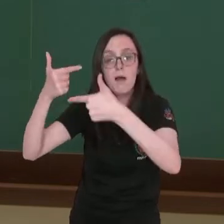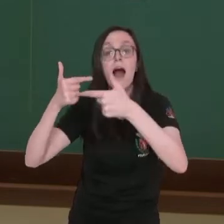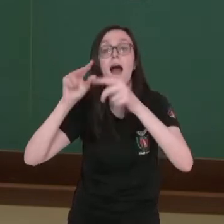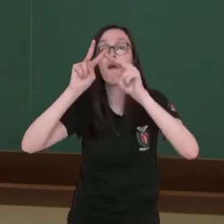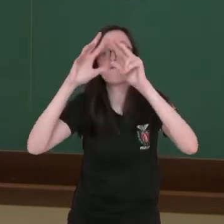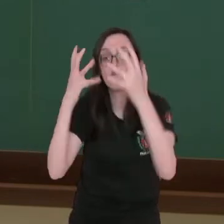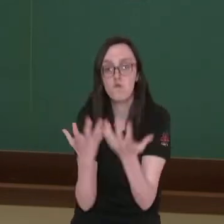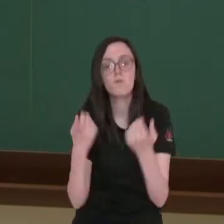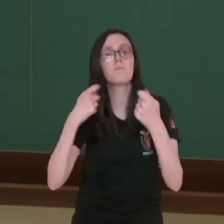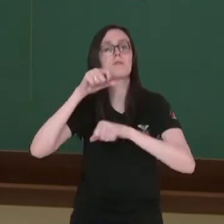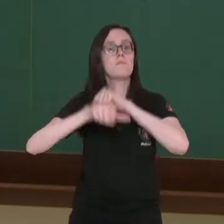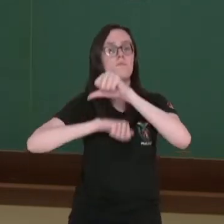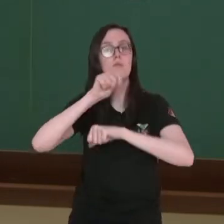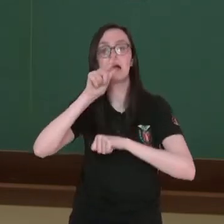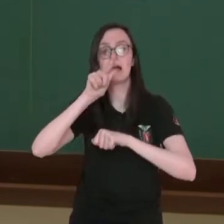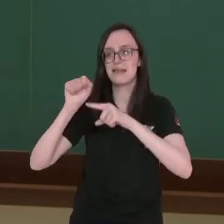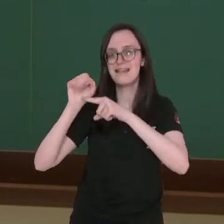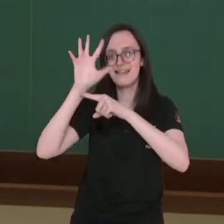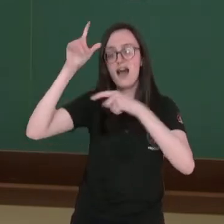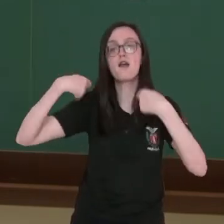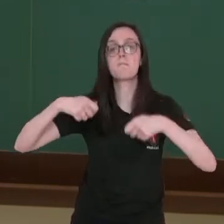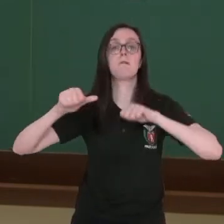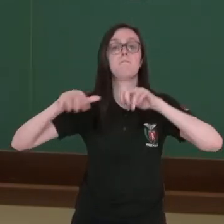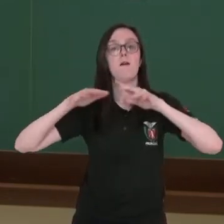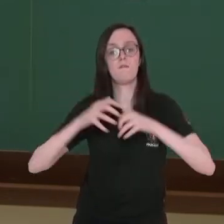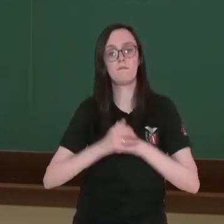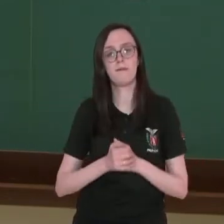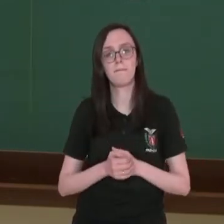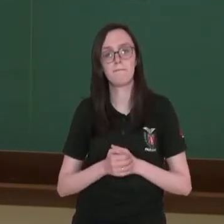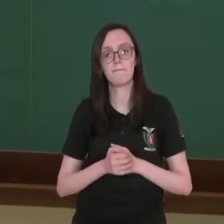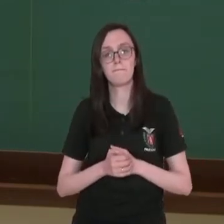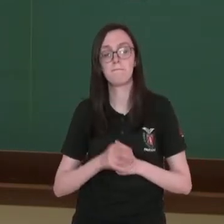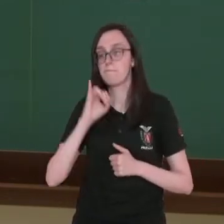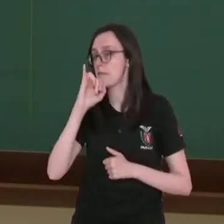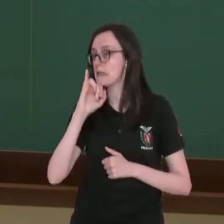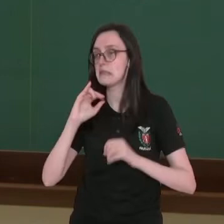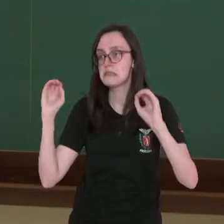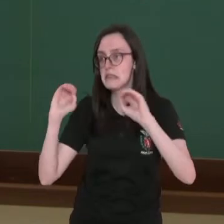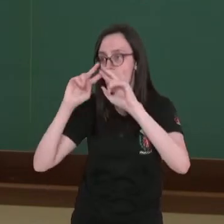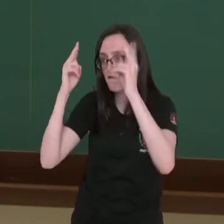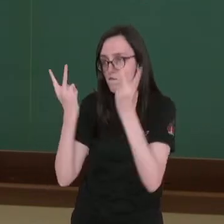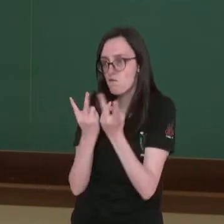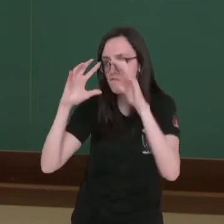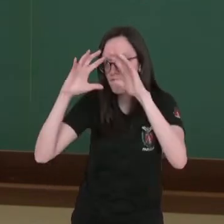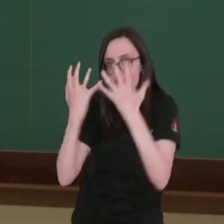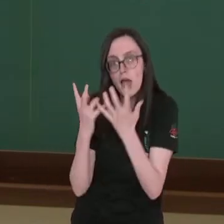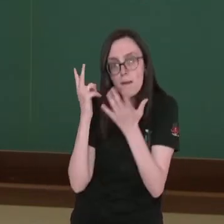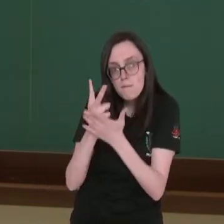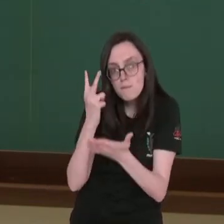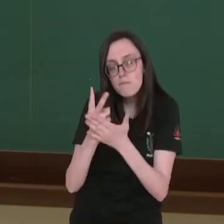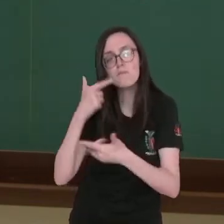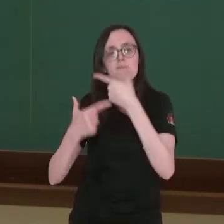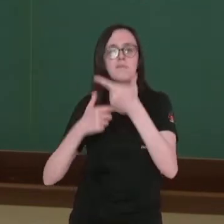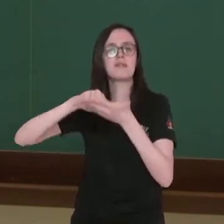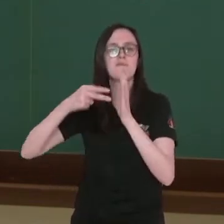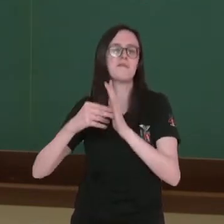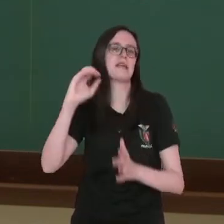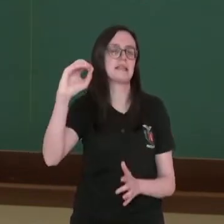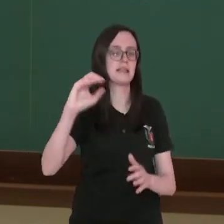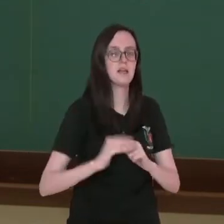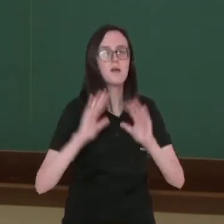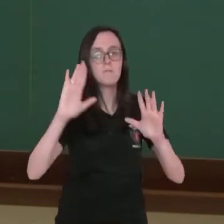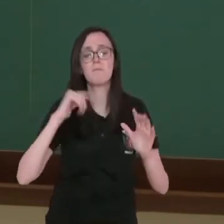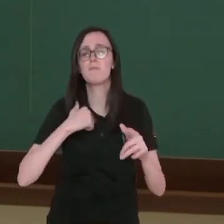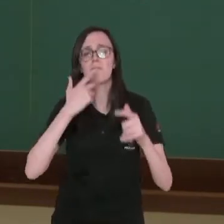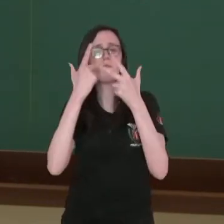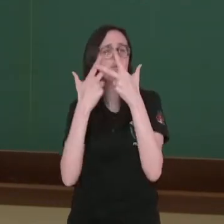mudar, o gás tem que provocar movimento. Se o volume não mudar, pessoal, o trabalho é zero. Beleza? Não esqueça disso. Agora, eu vou falar algo